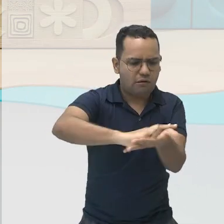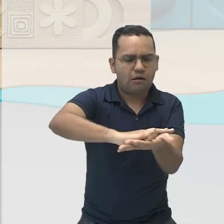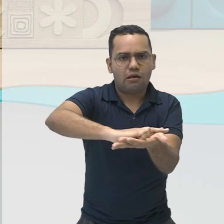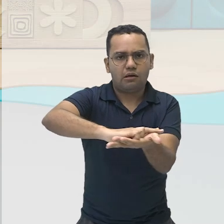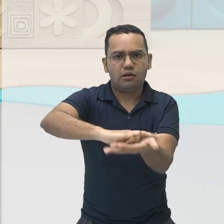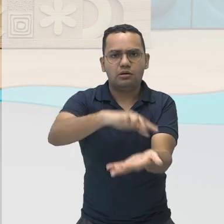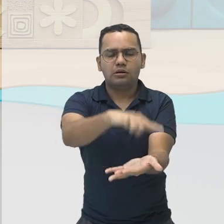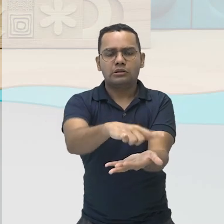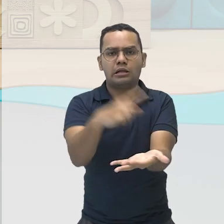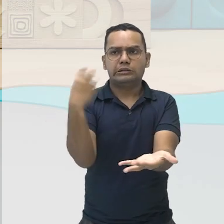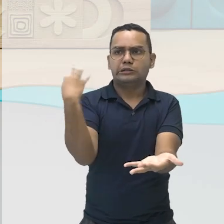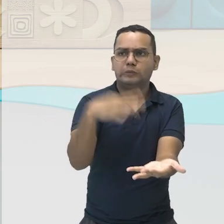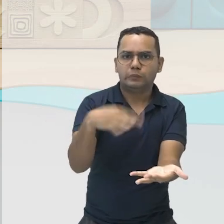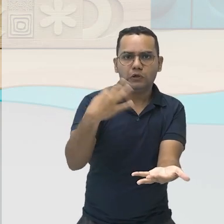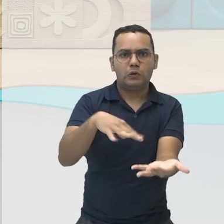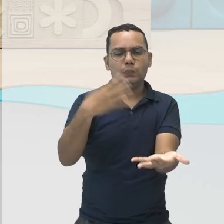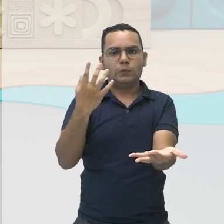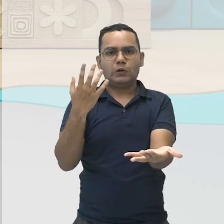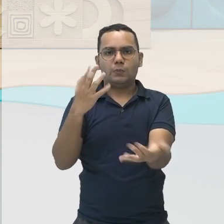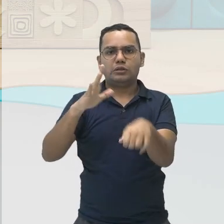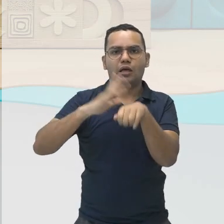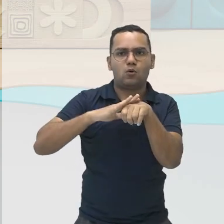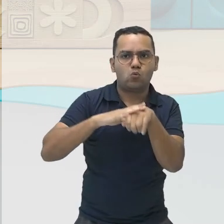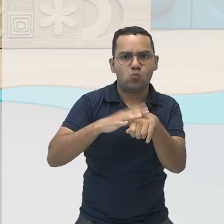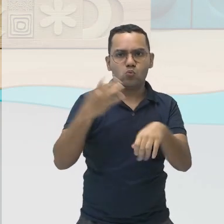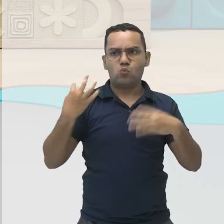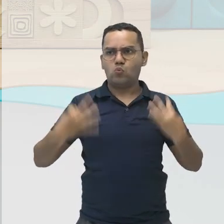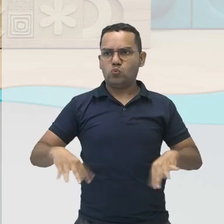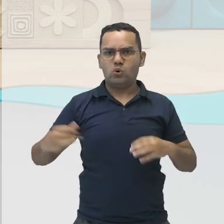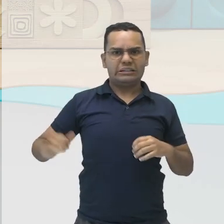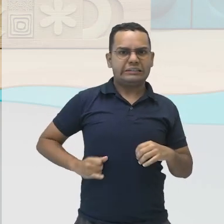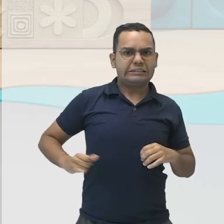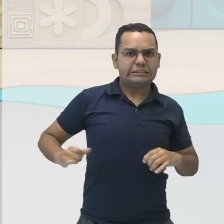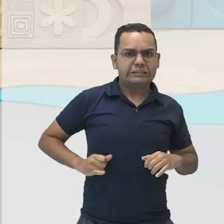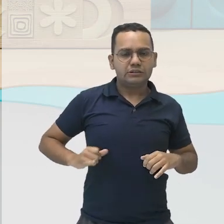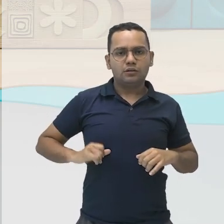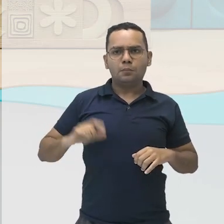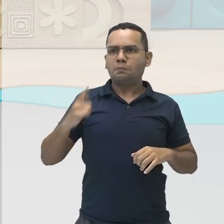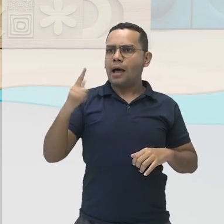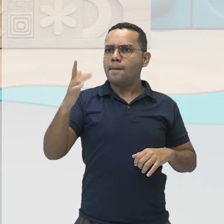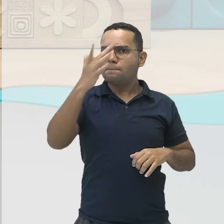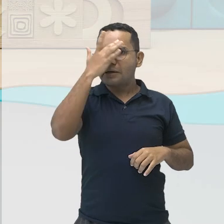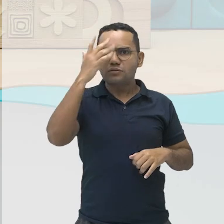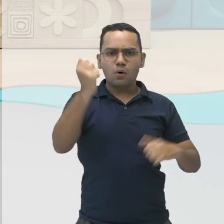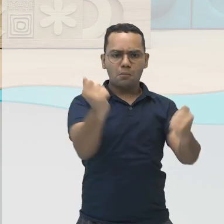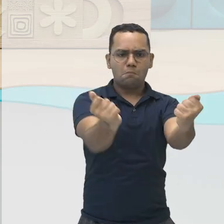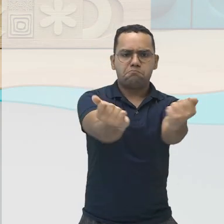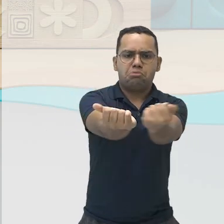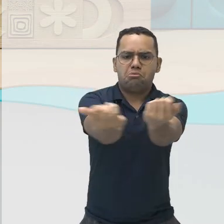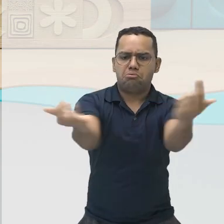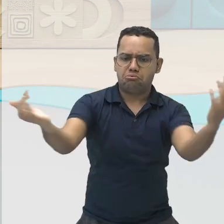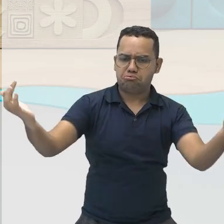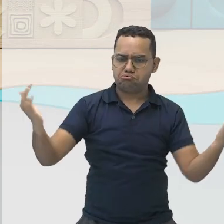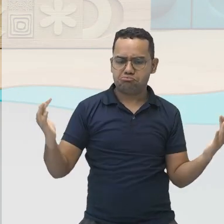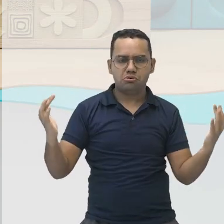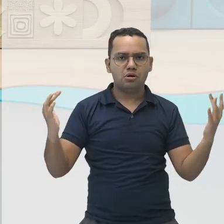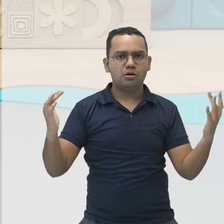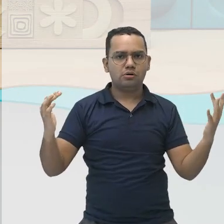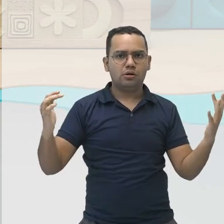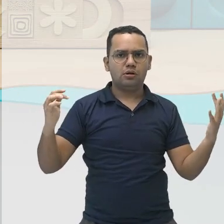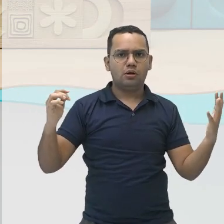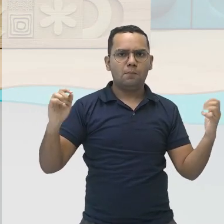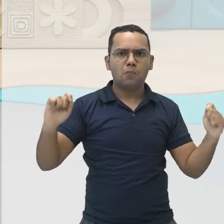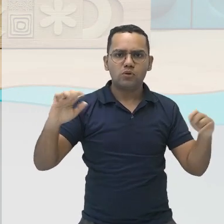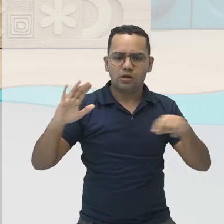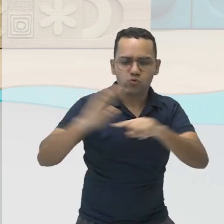chão, né, passando mal, e a pessoa, ao invés de estar auxiliando, ela está ali gravando justamente para ganhar views, ganhar likes,